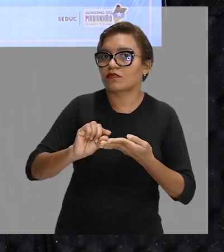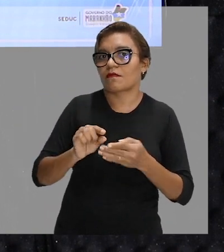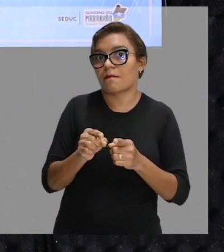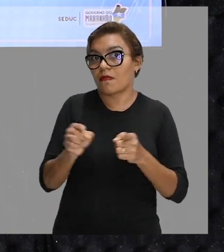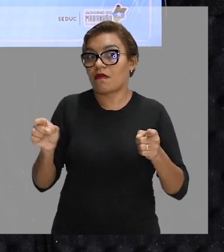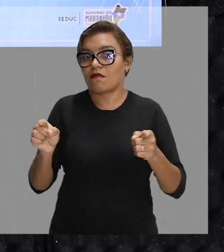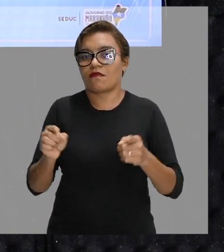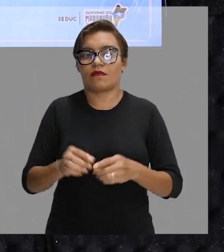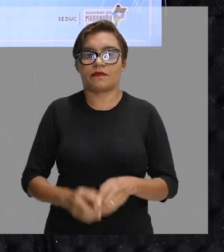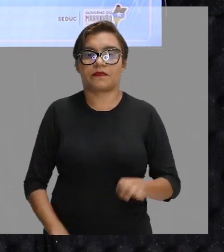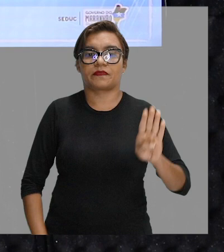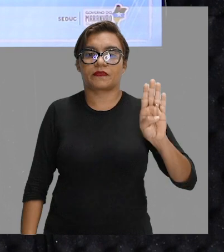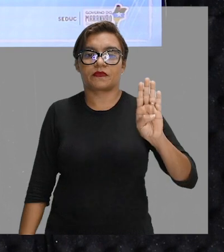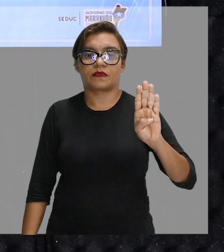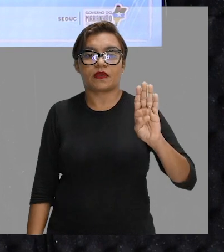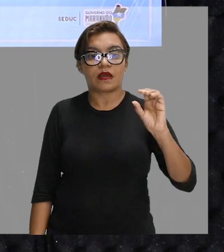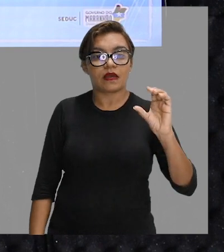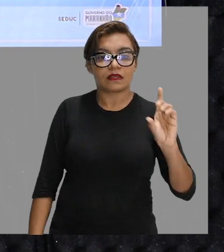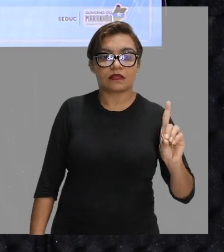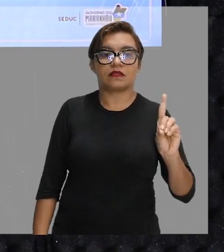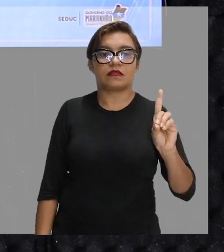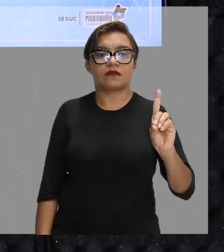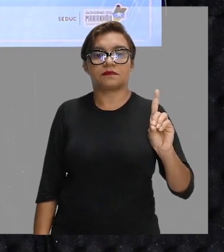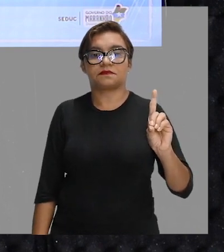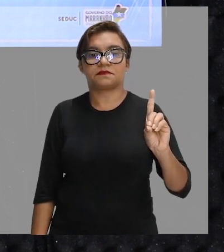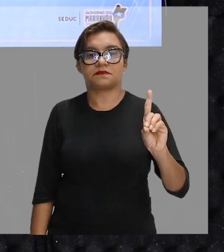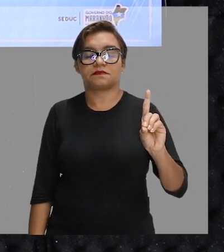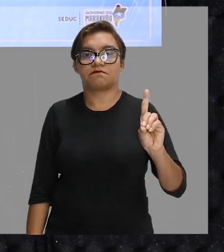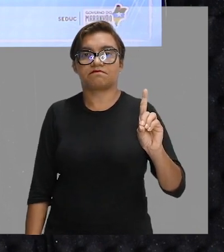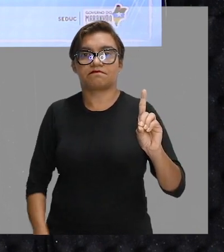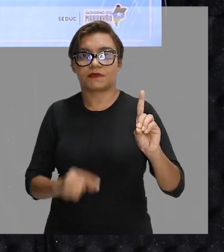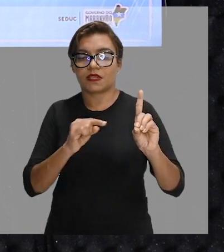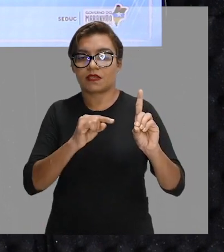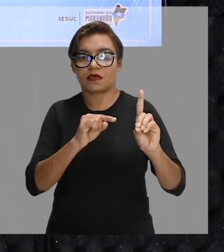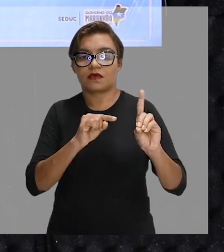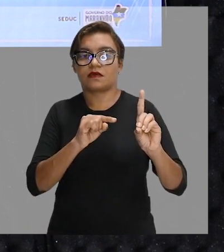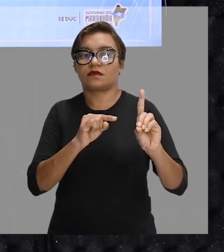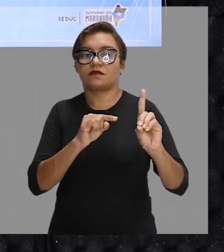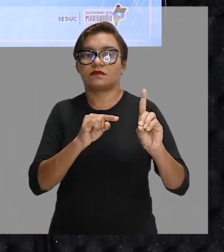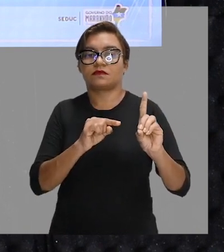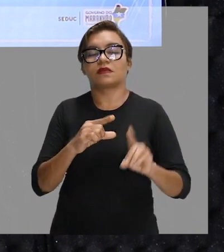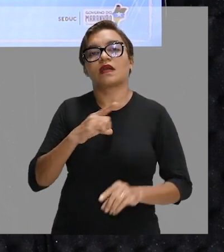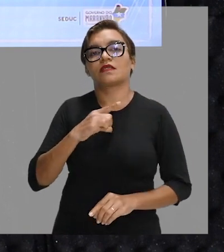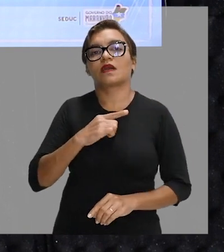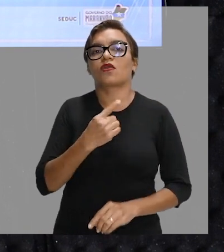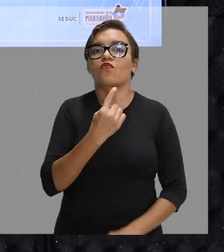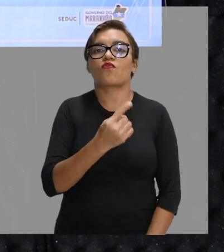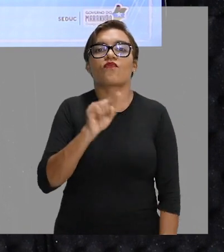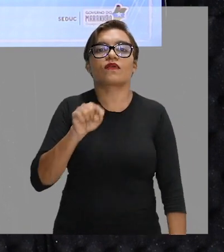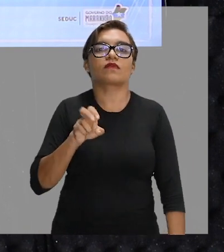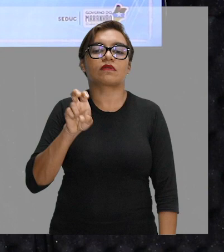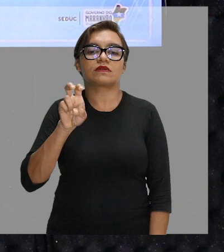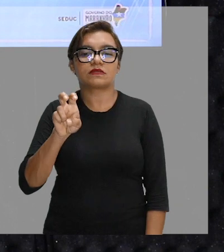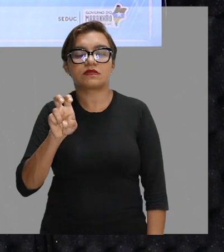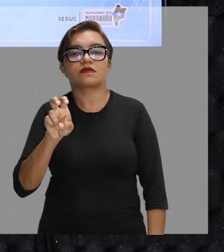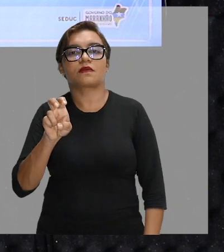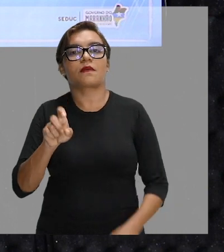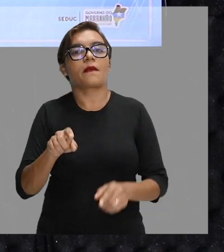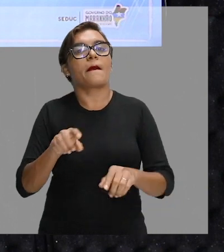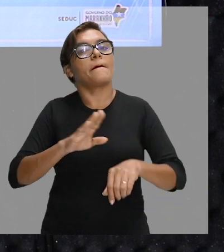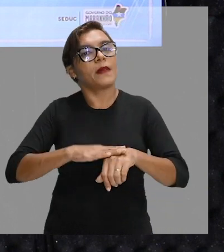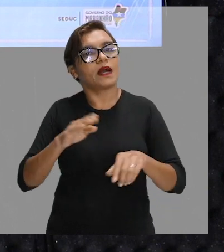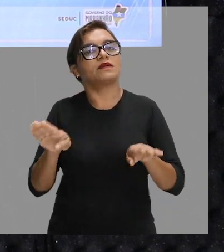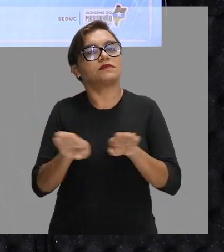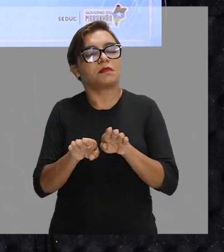1,5 mol de ureia, 1,5 maior do que 0,1, 0,5 maior do que